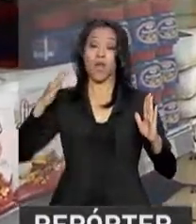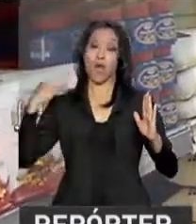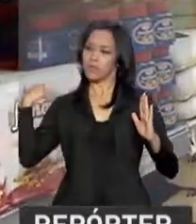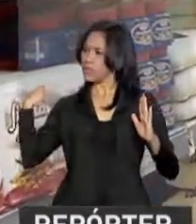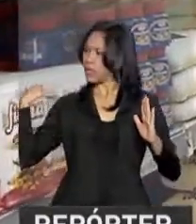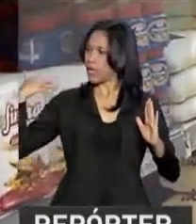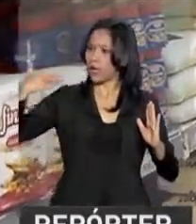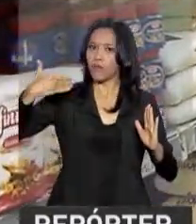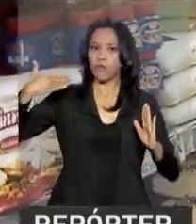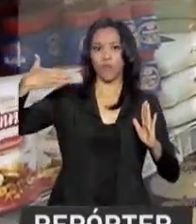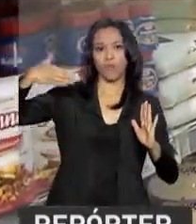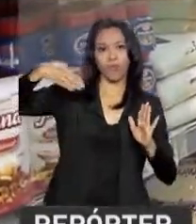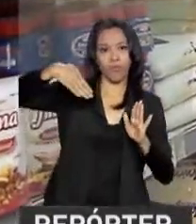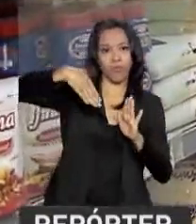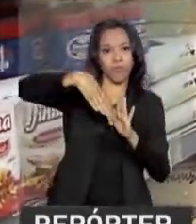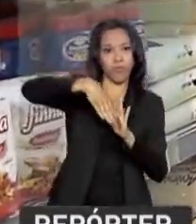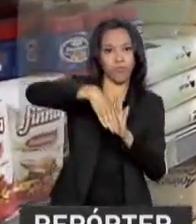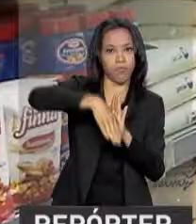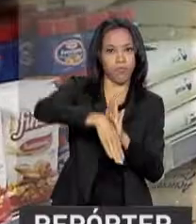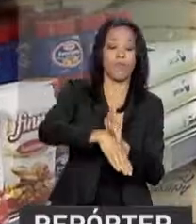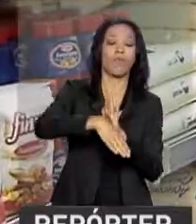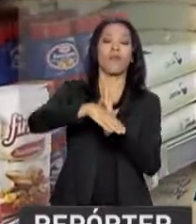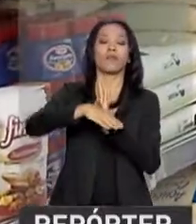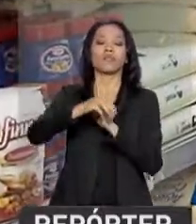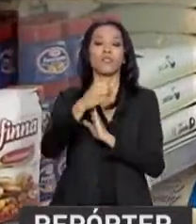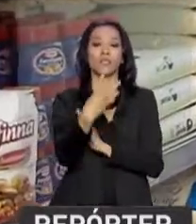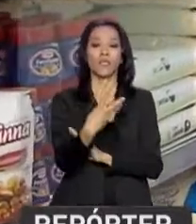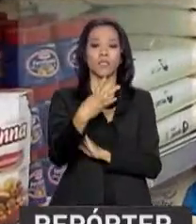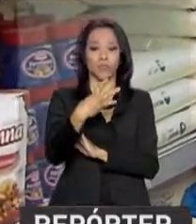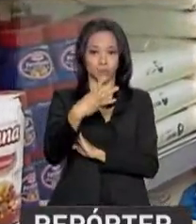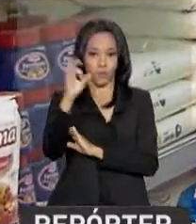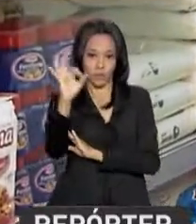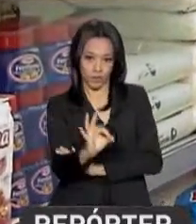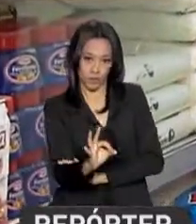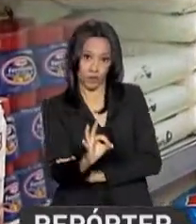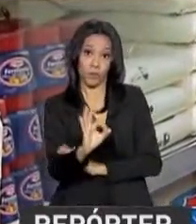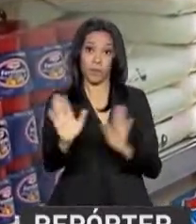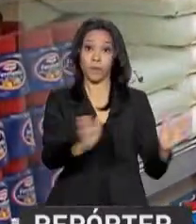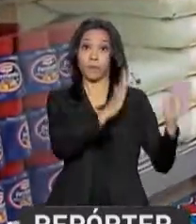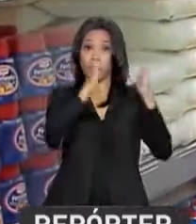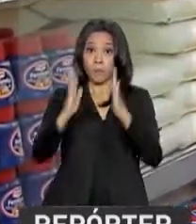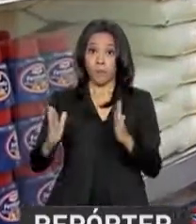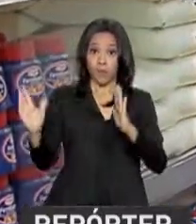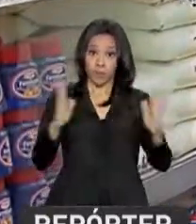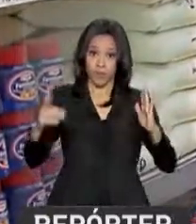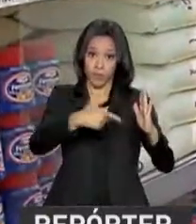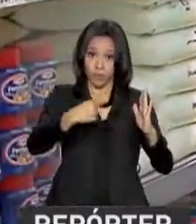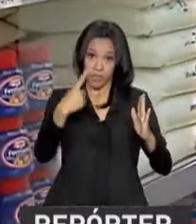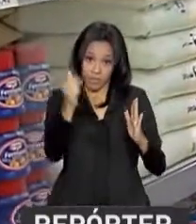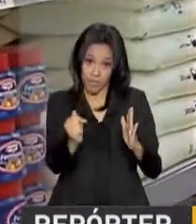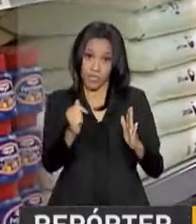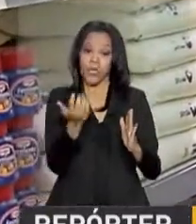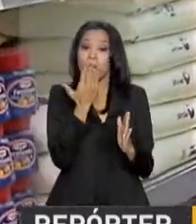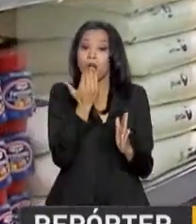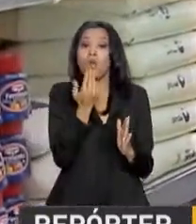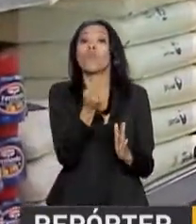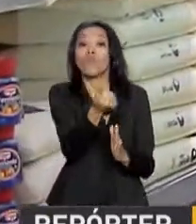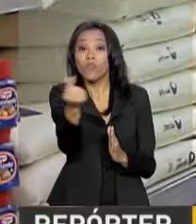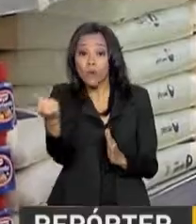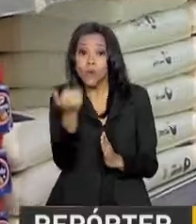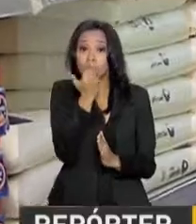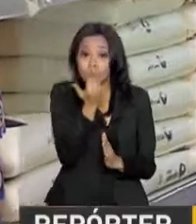abril deste ano se mantinha abaixo de 3%. Em 2017, inclusive, o preço dos alimentos